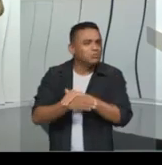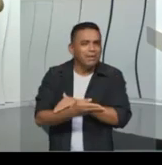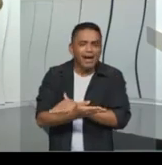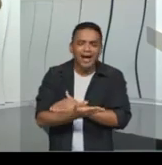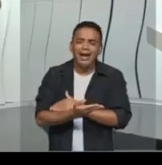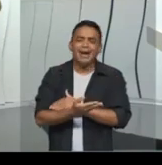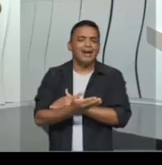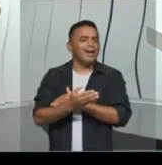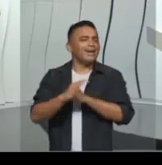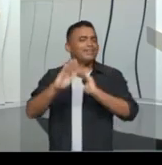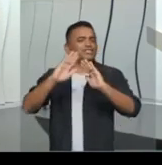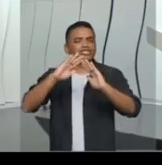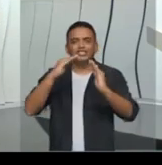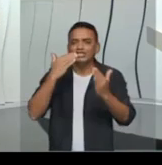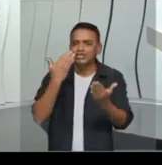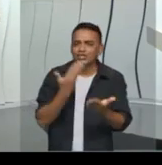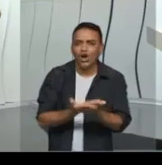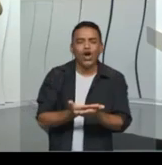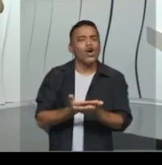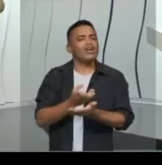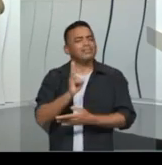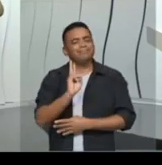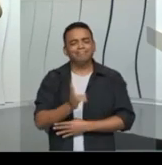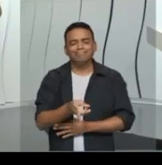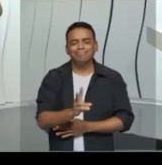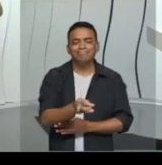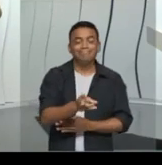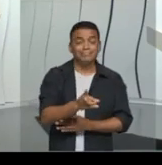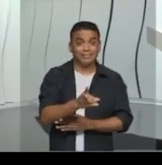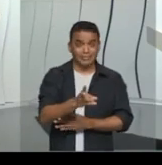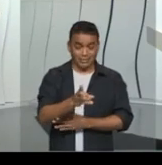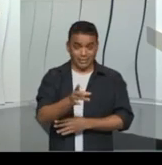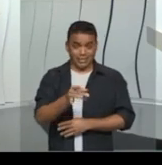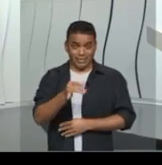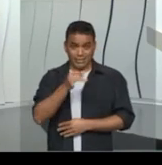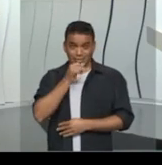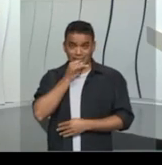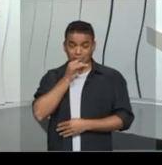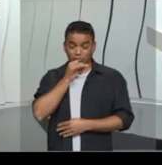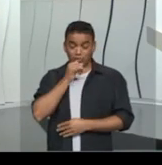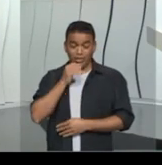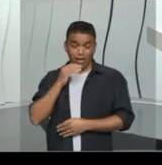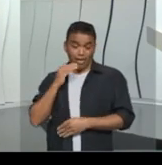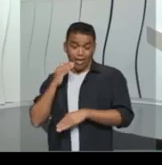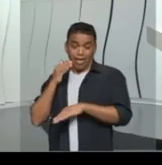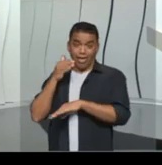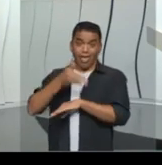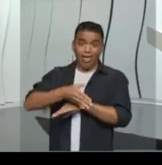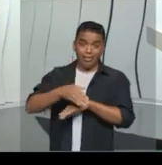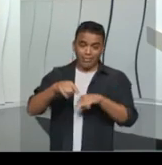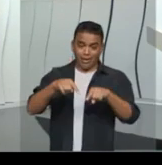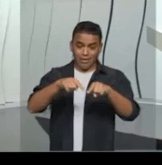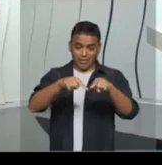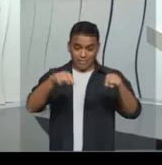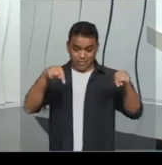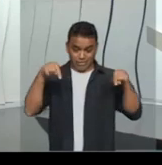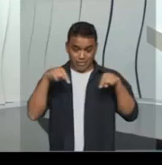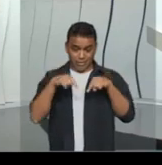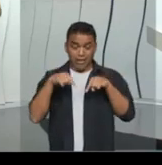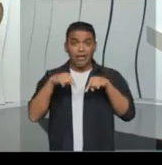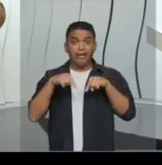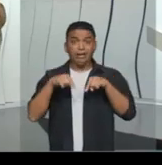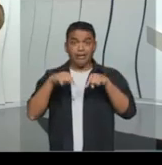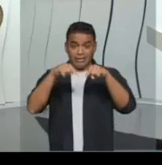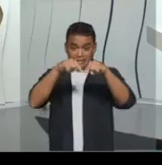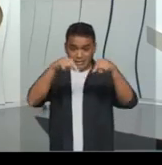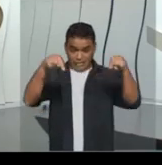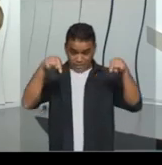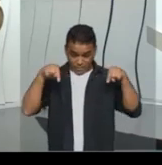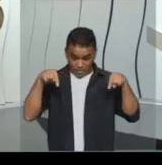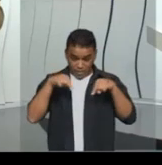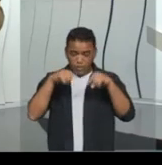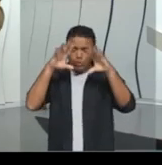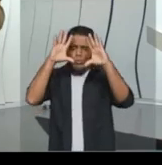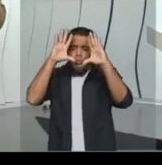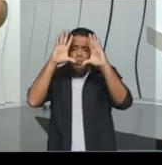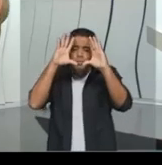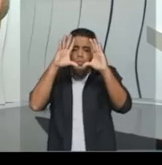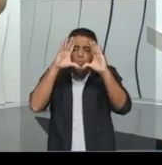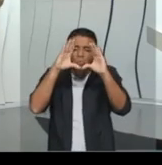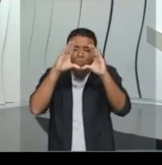aula. Se você entra num quarto escuro, totalmente